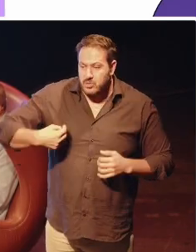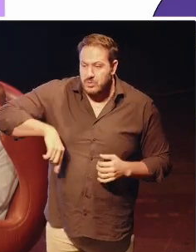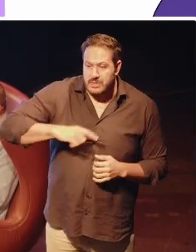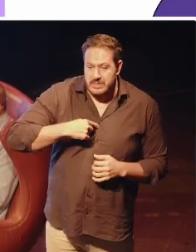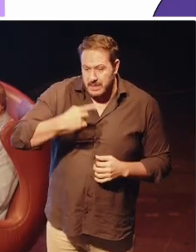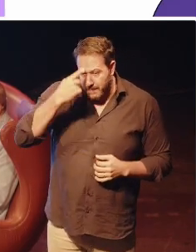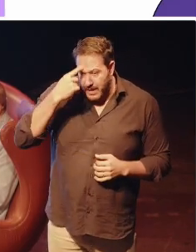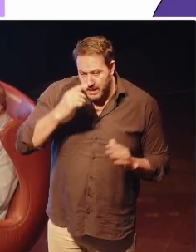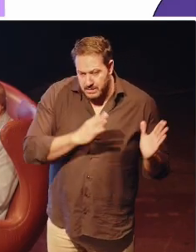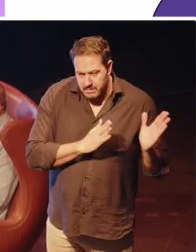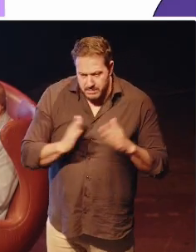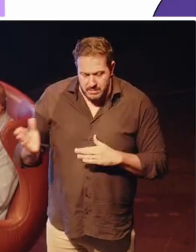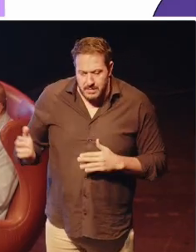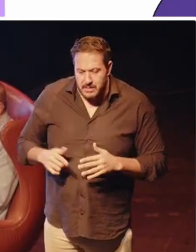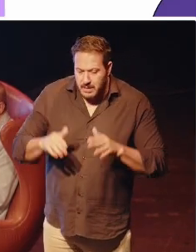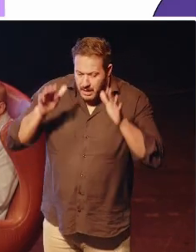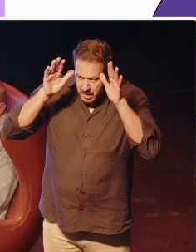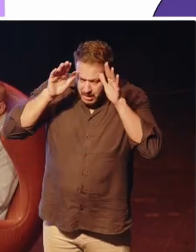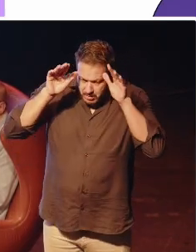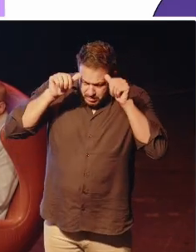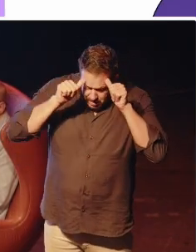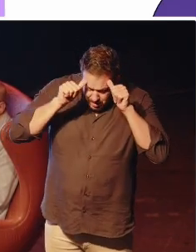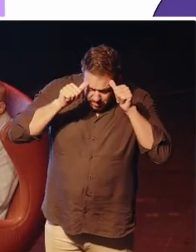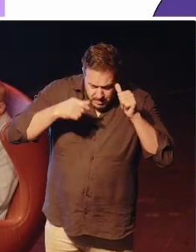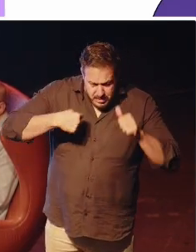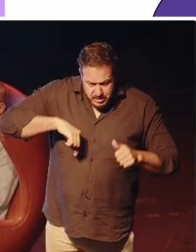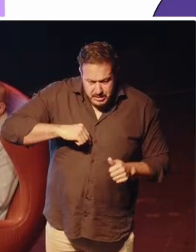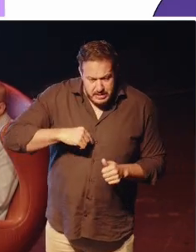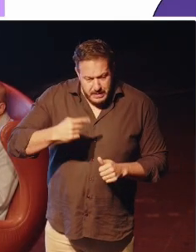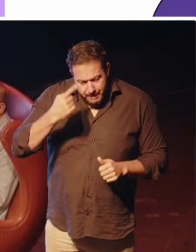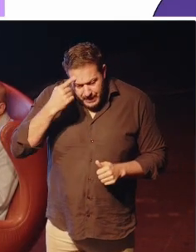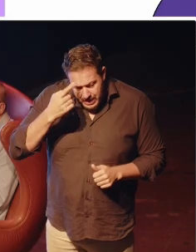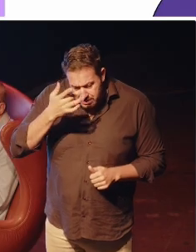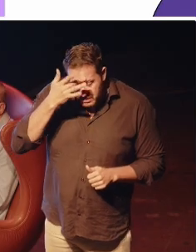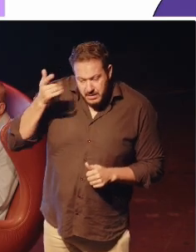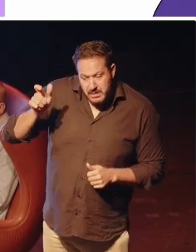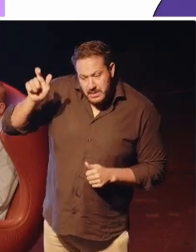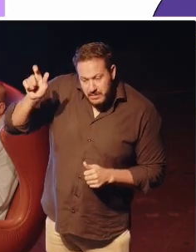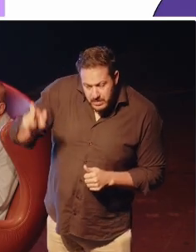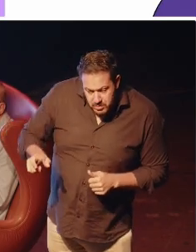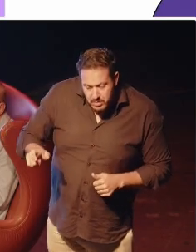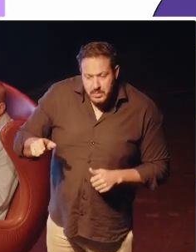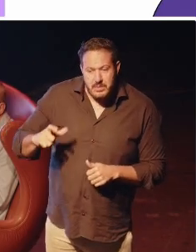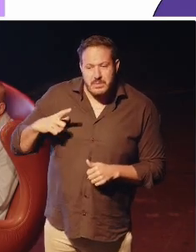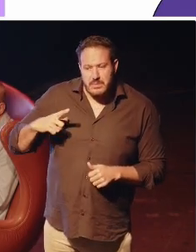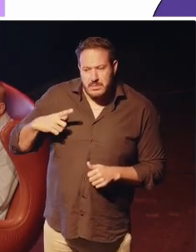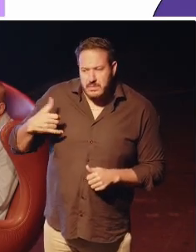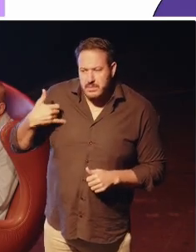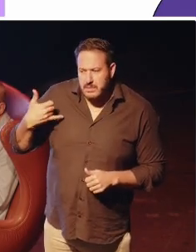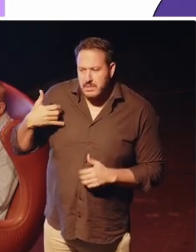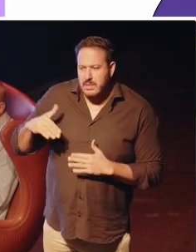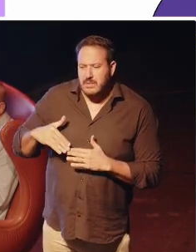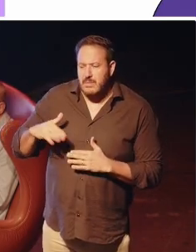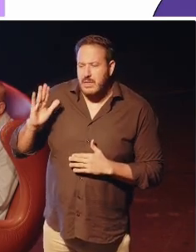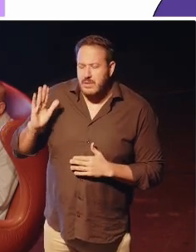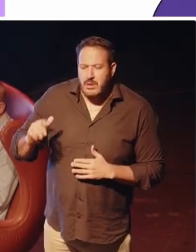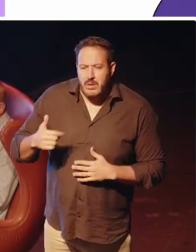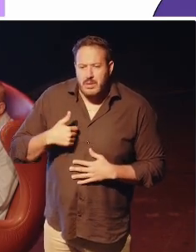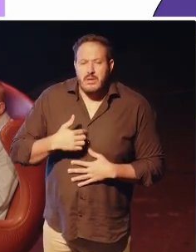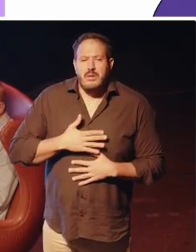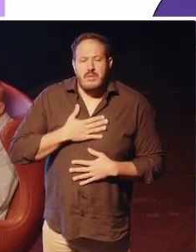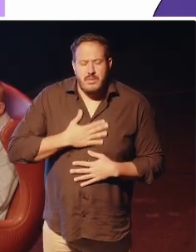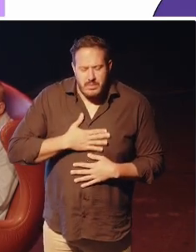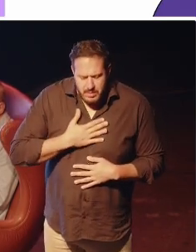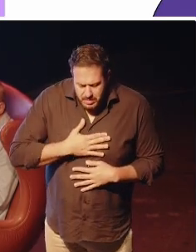em doença de Alzheimer, a gente pensa no indivíduo com maior idade. E eu gosto muito de chamar a